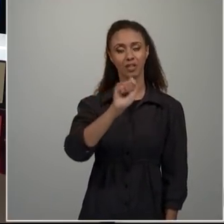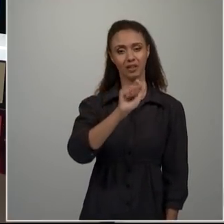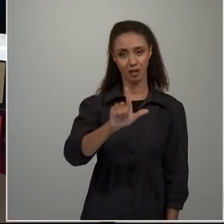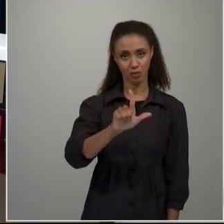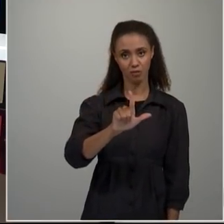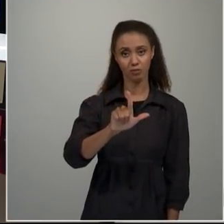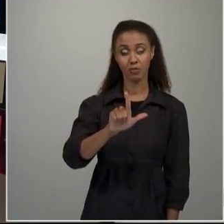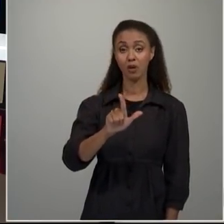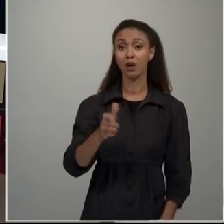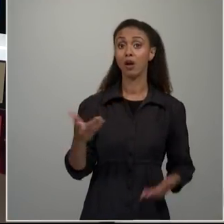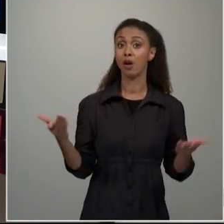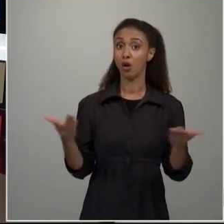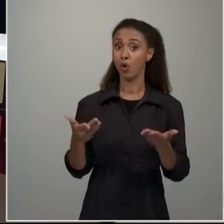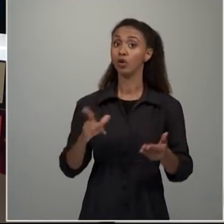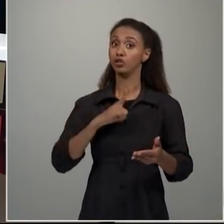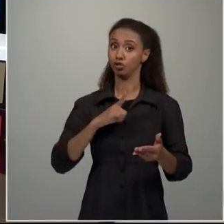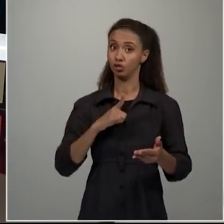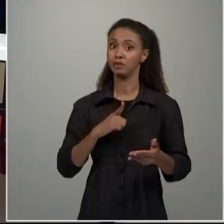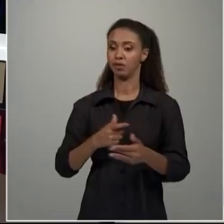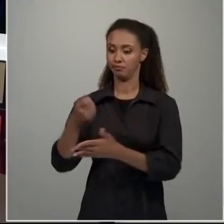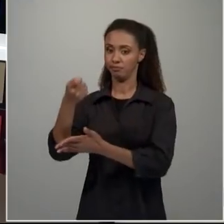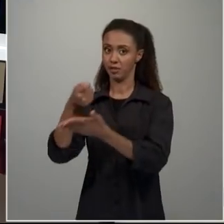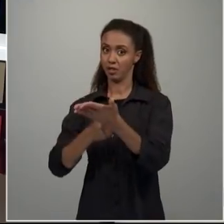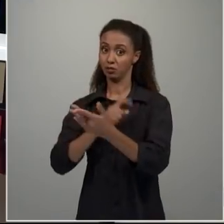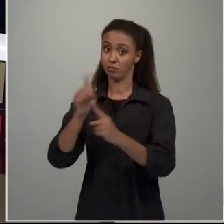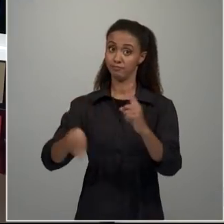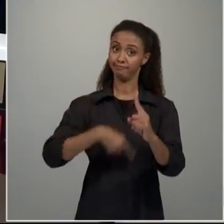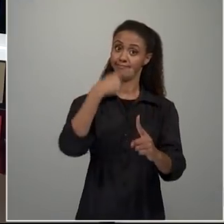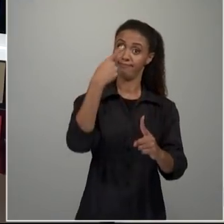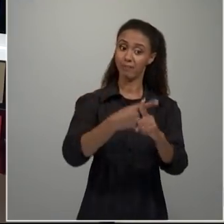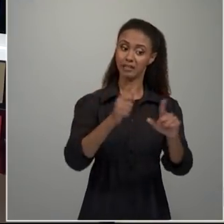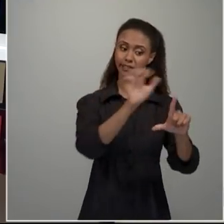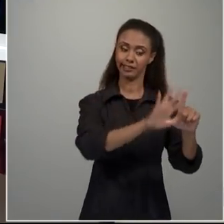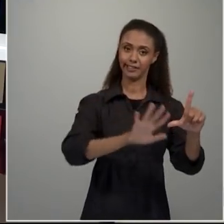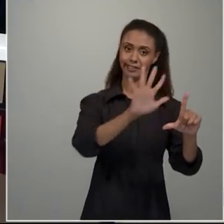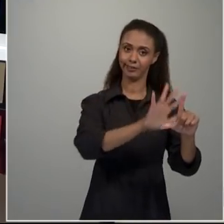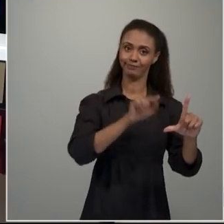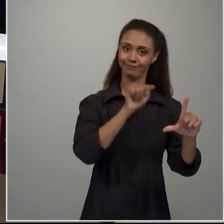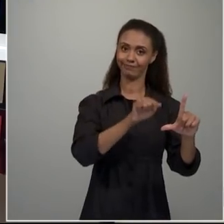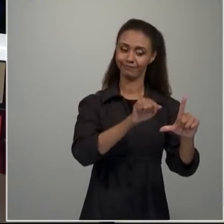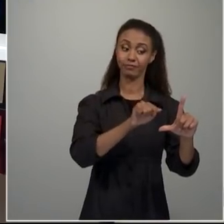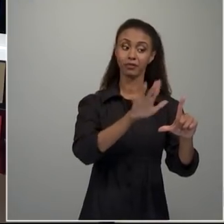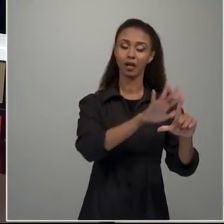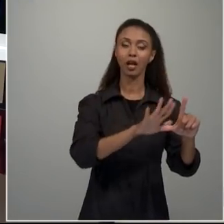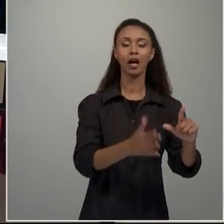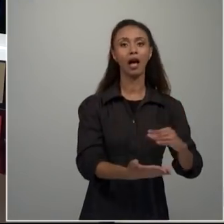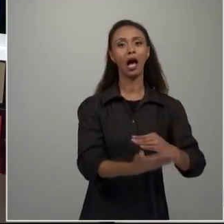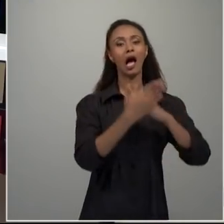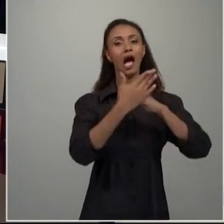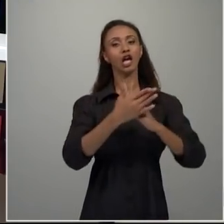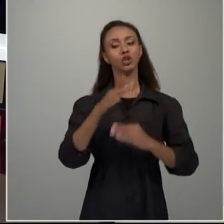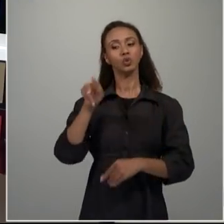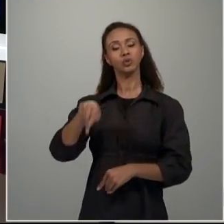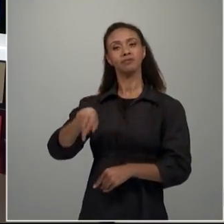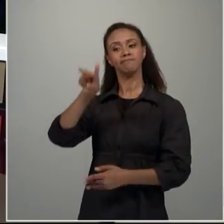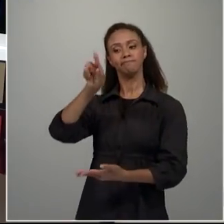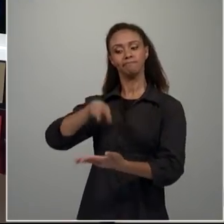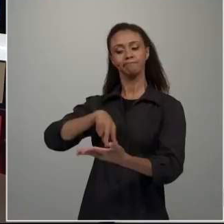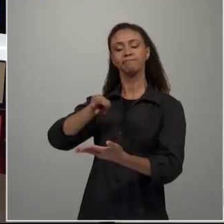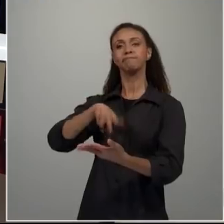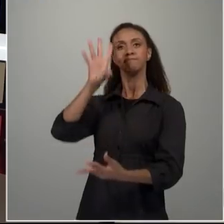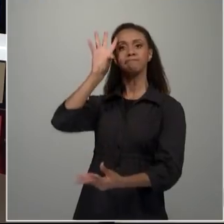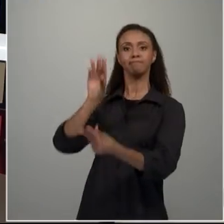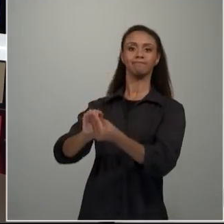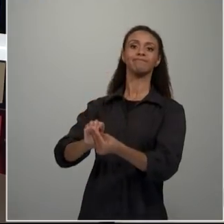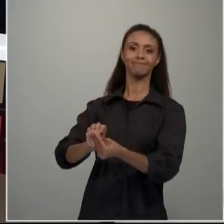quando um texto bem escrito e ele é bem elaborado a imagem de ajuda a produzir muito do texto porque eu sempre falo lá